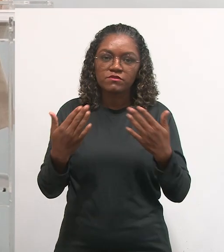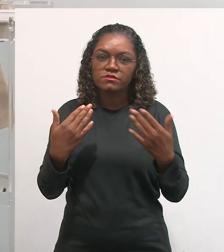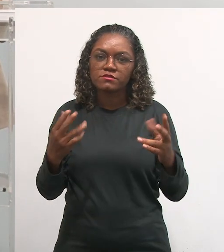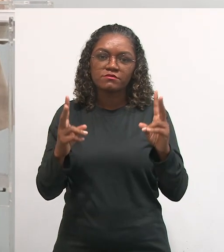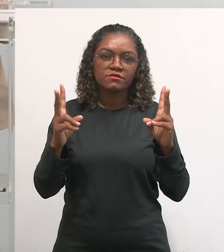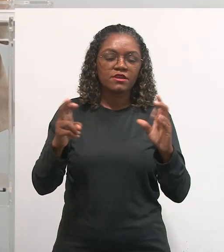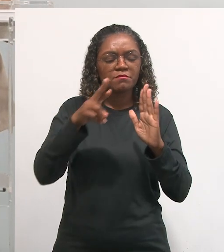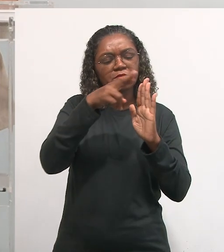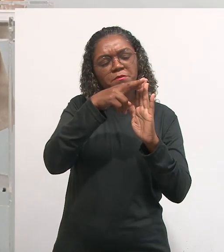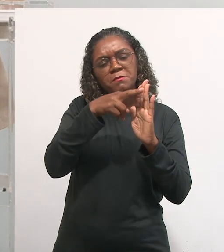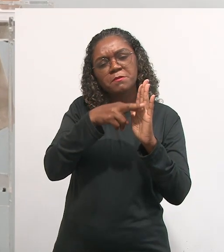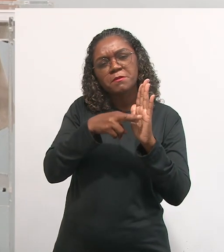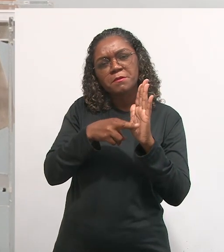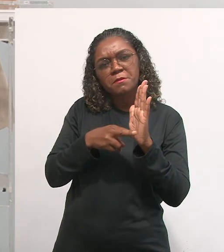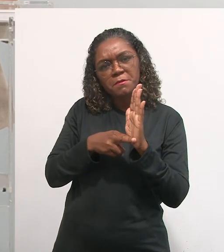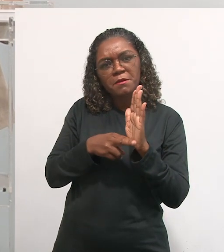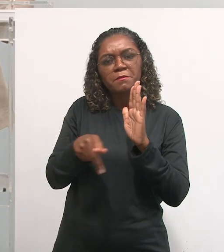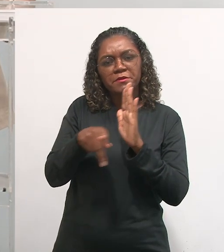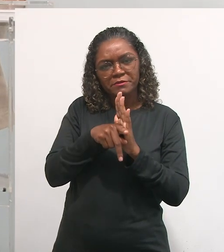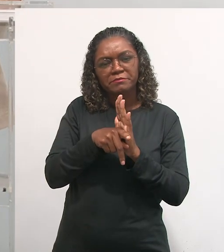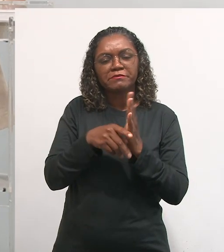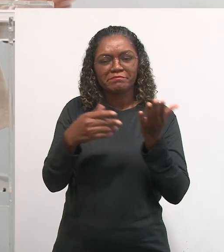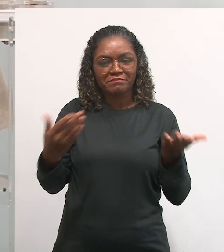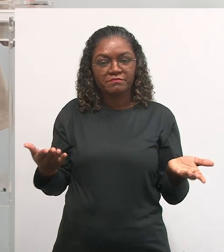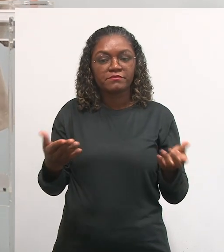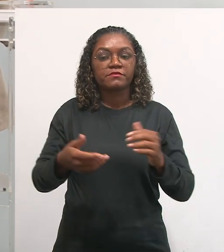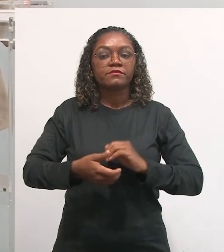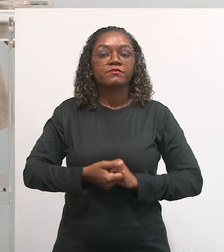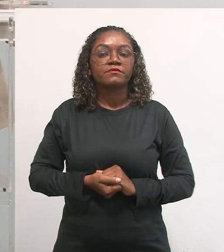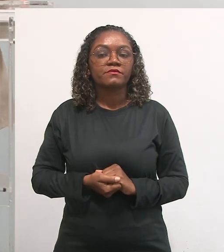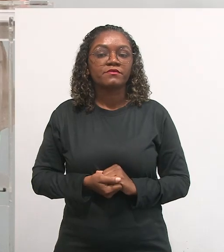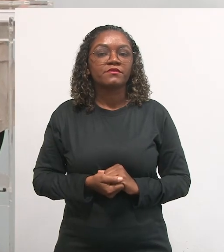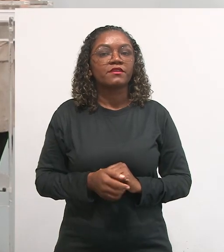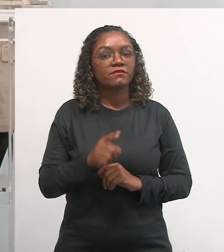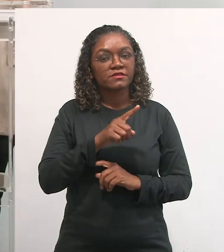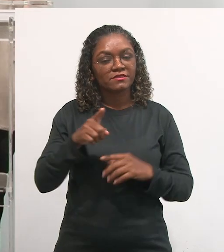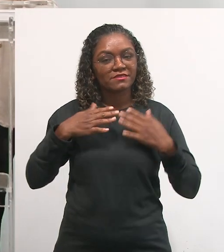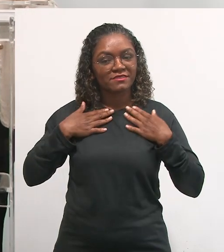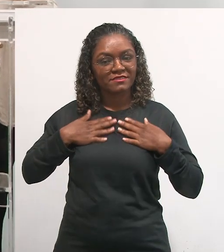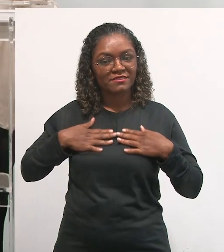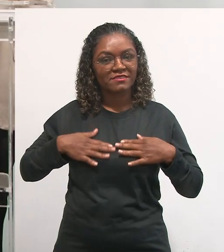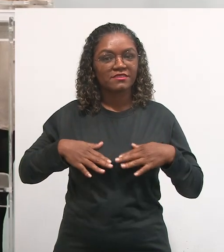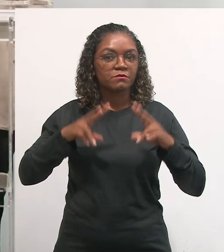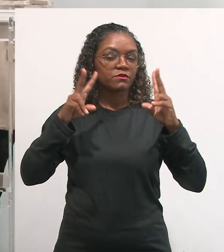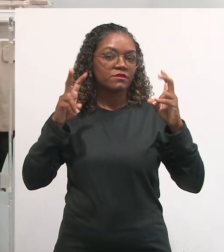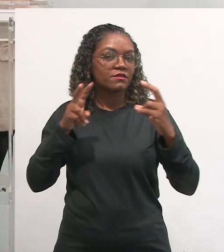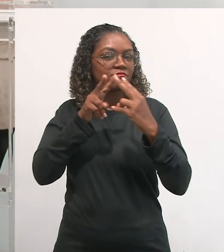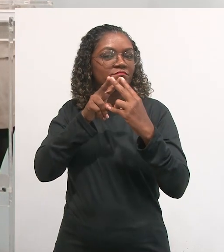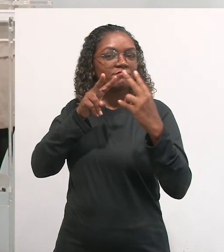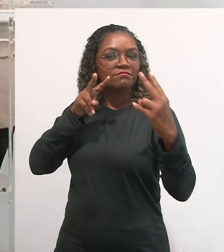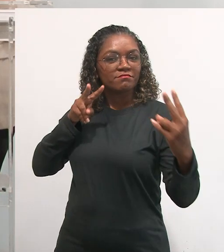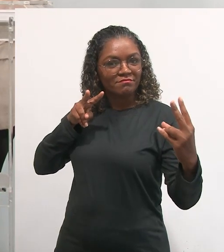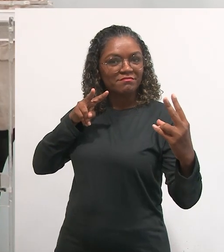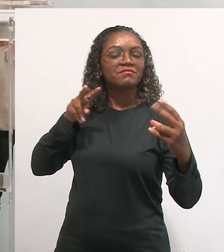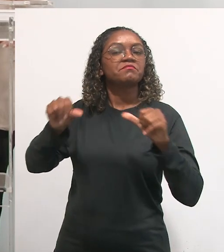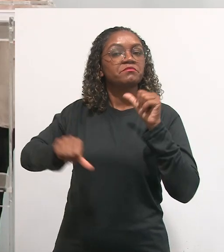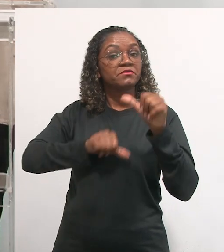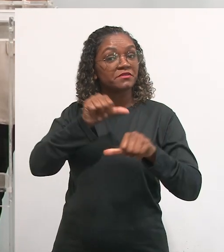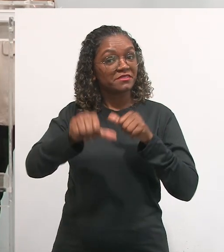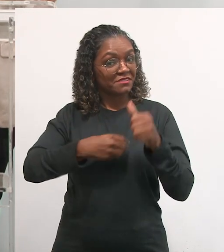sobre essas normas de pesquisa científica E você tá aí bem tranquila aí na educação à distância mudando a sua